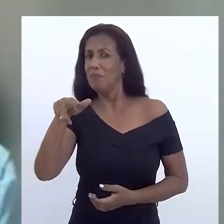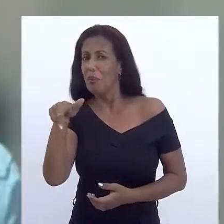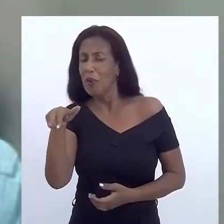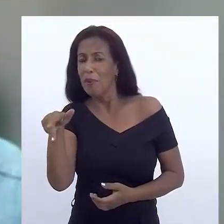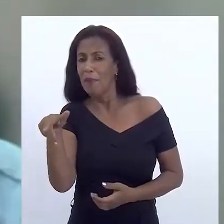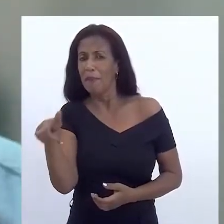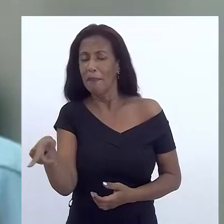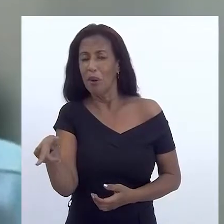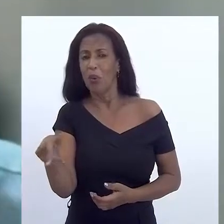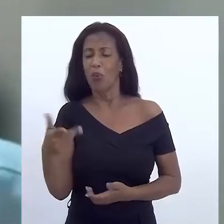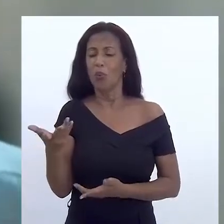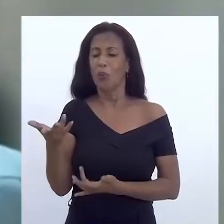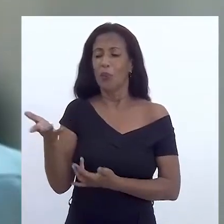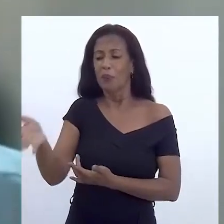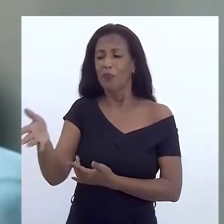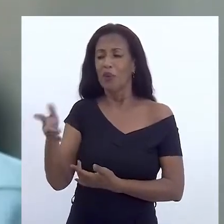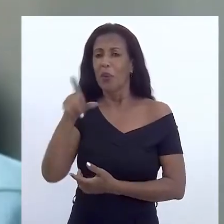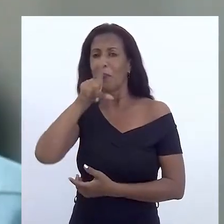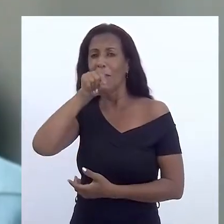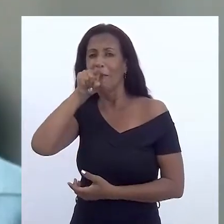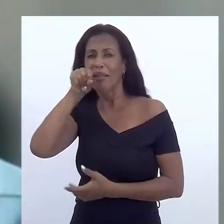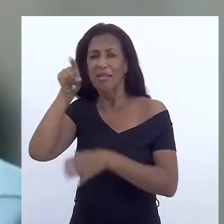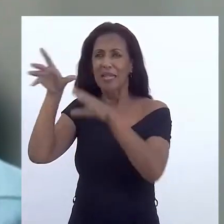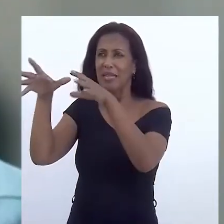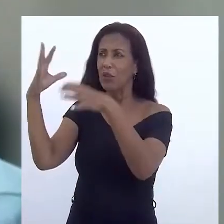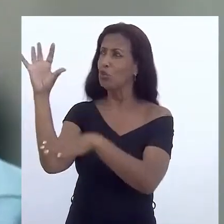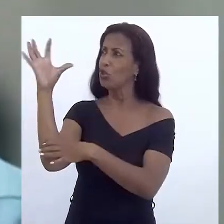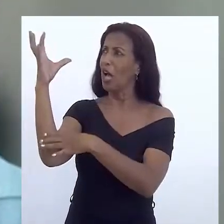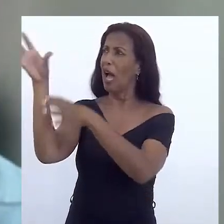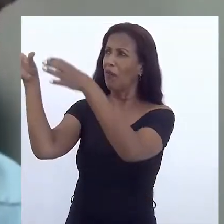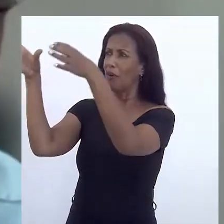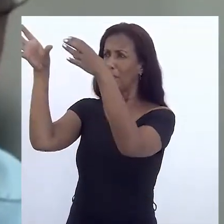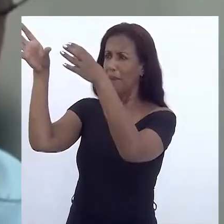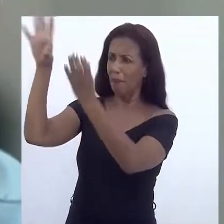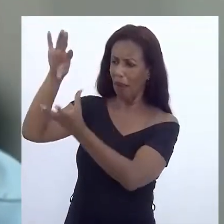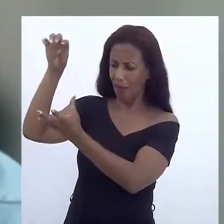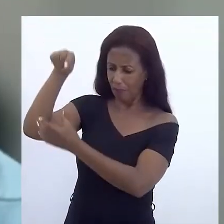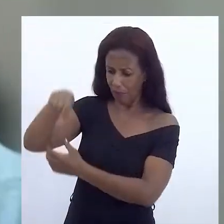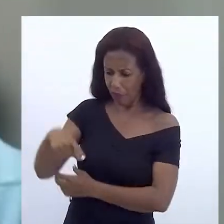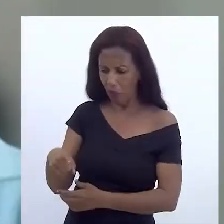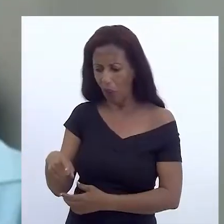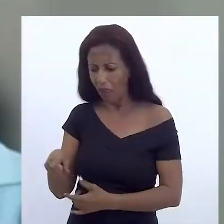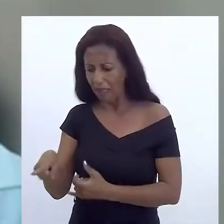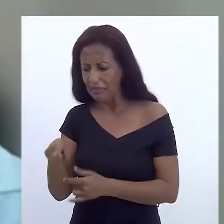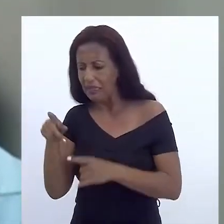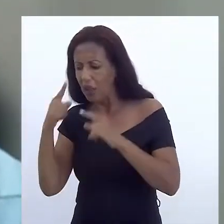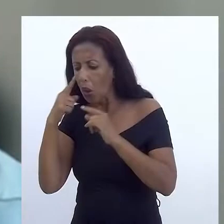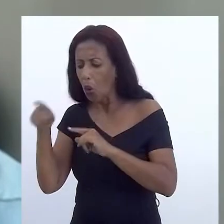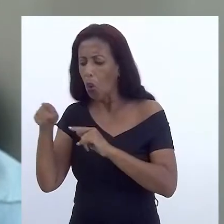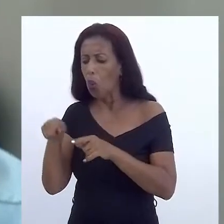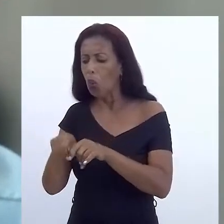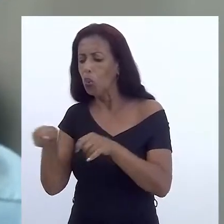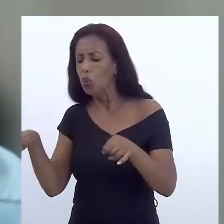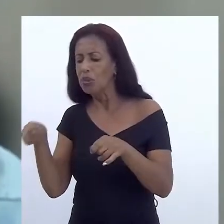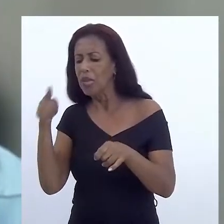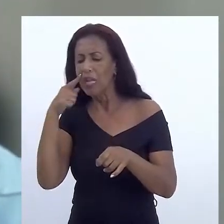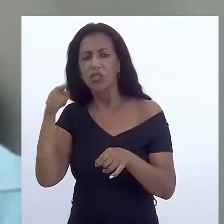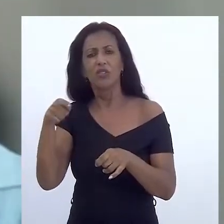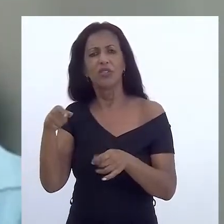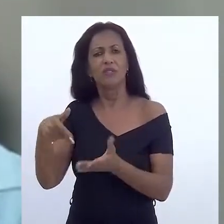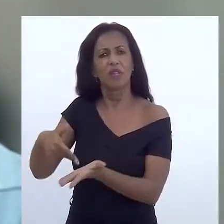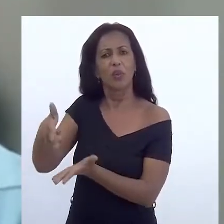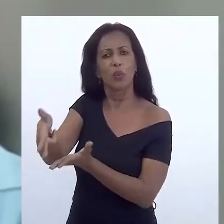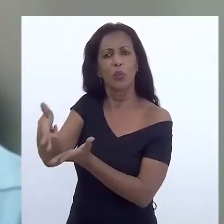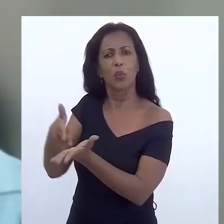animais e plantas, e ele, pássaros que caíam, ovos, ele via também, mas principalmente ele tinha curiosidade de pássaros, e às